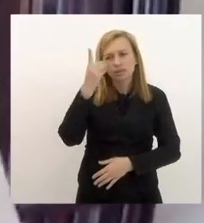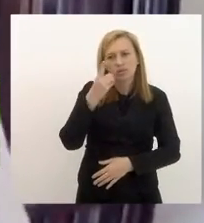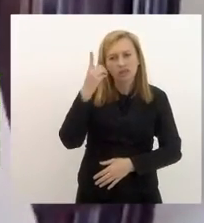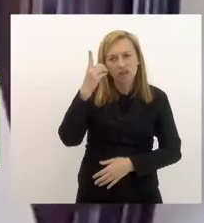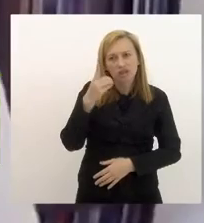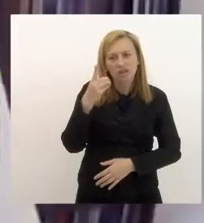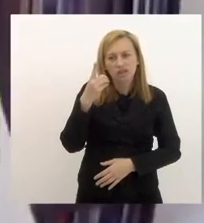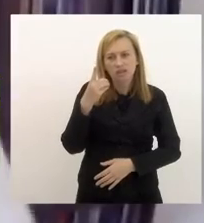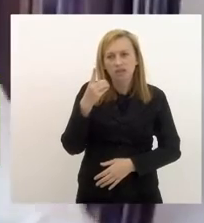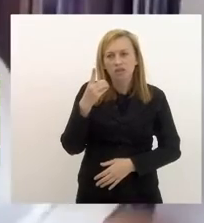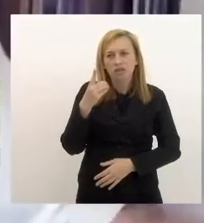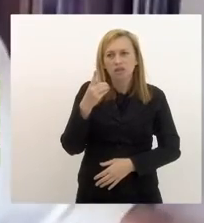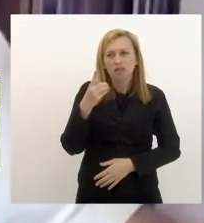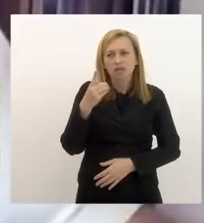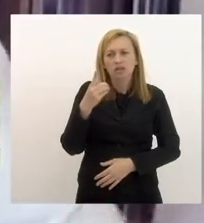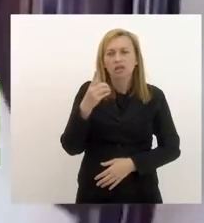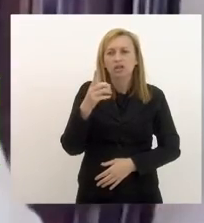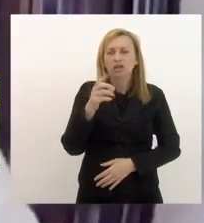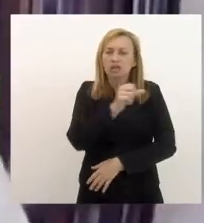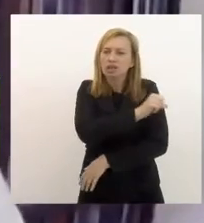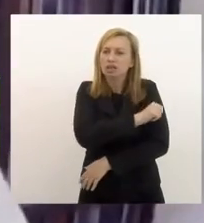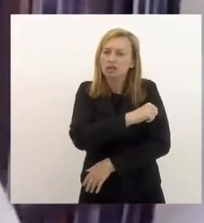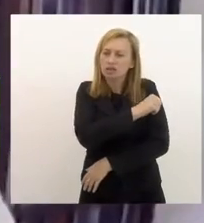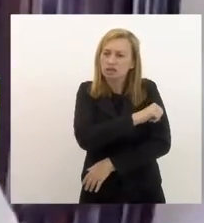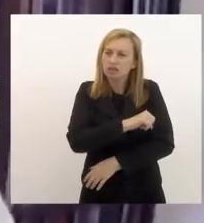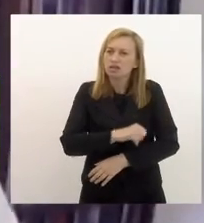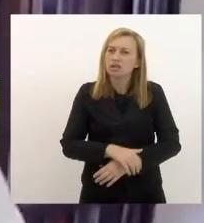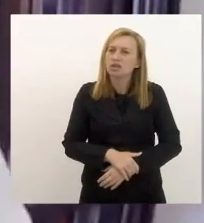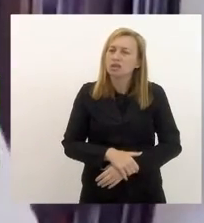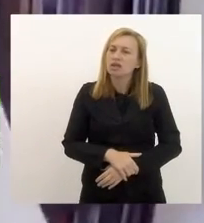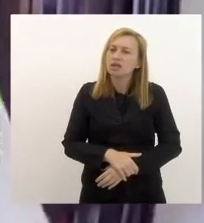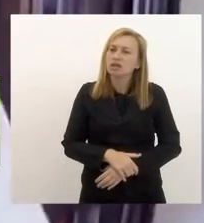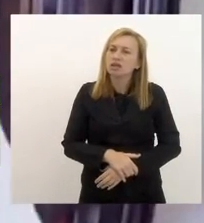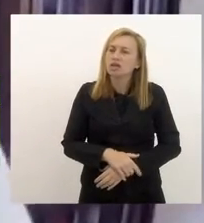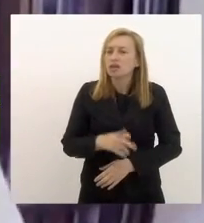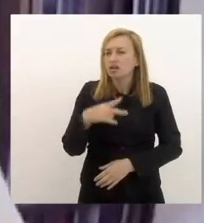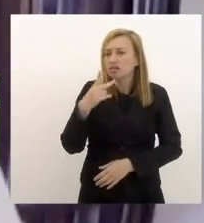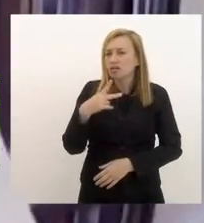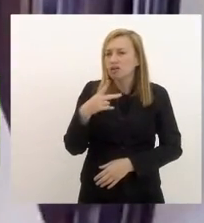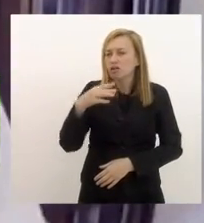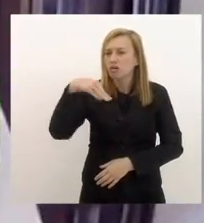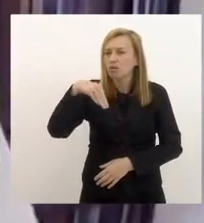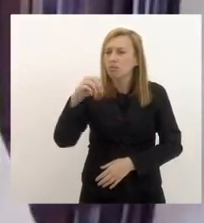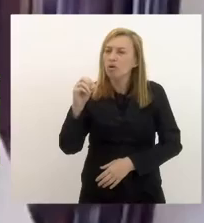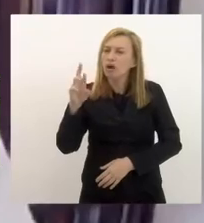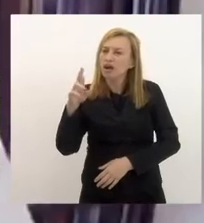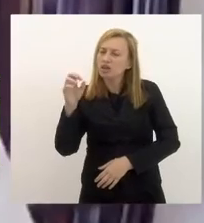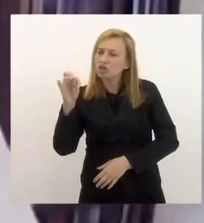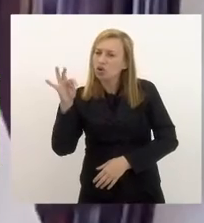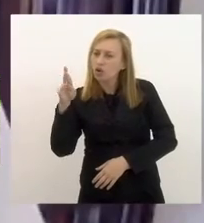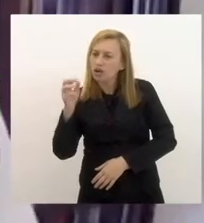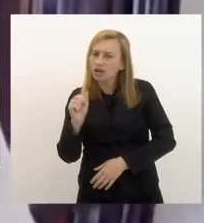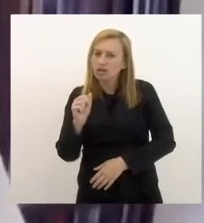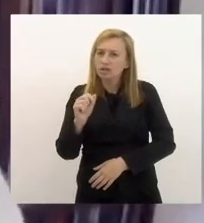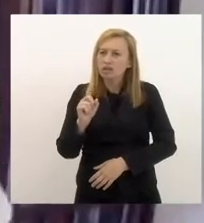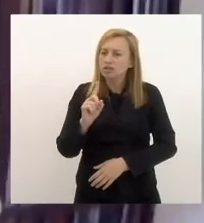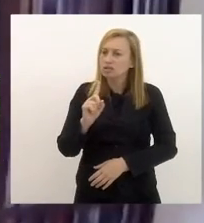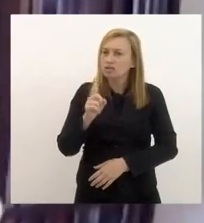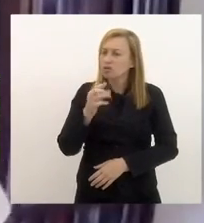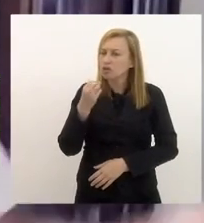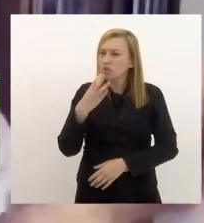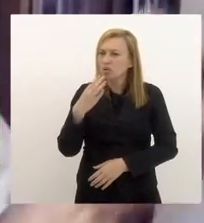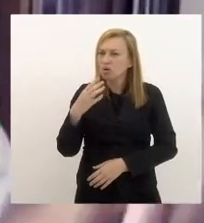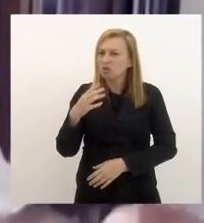deputada Rejane Ferreira Ele disse que moratória não deu certo e não dá nenhum